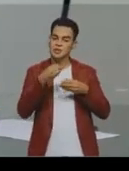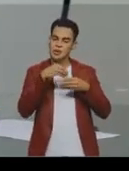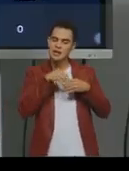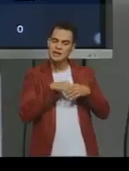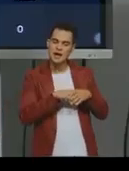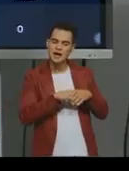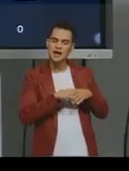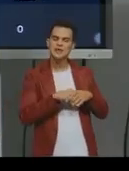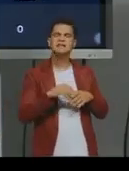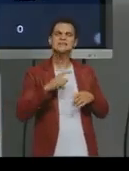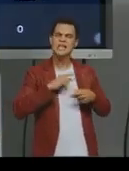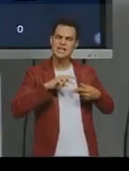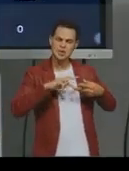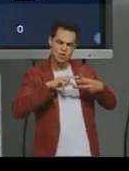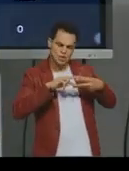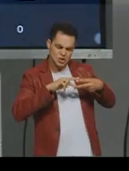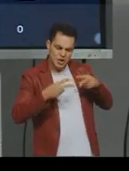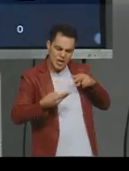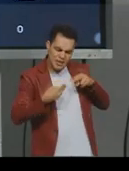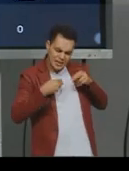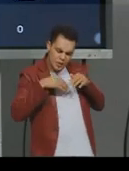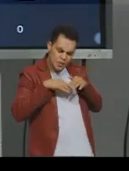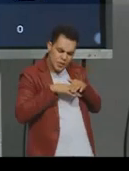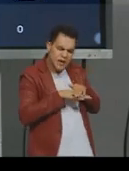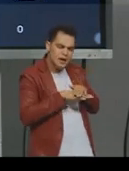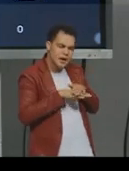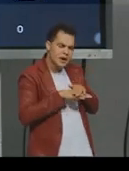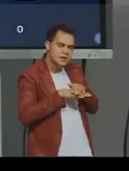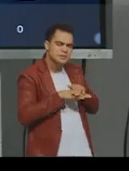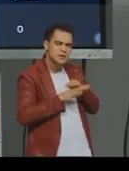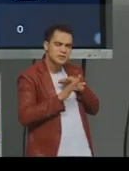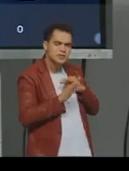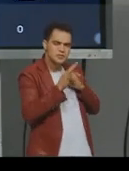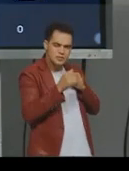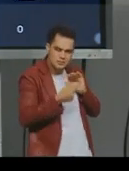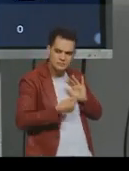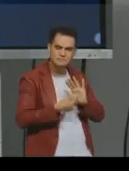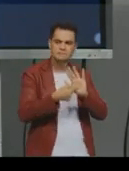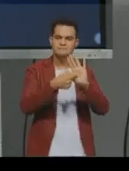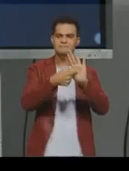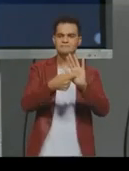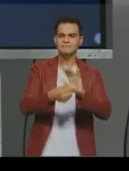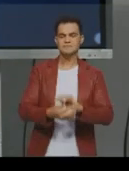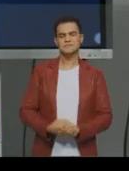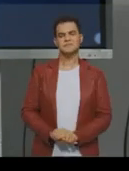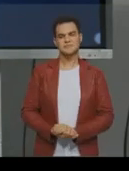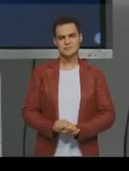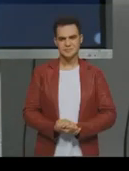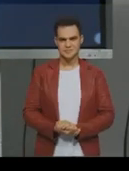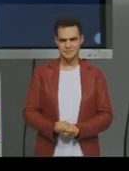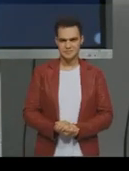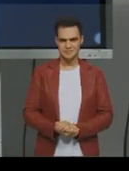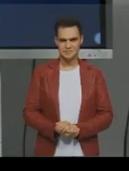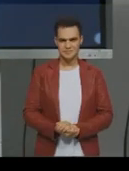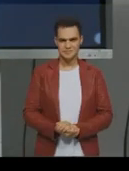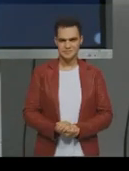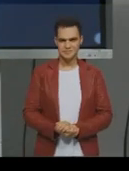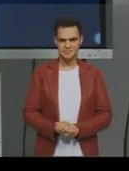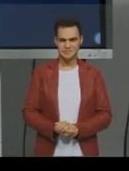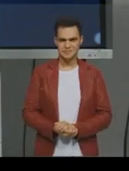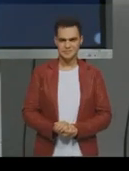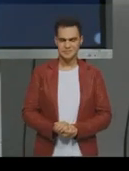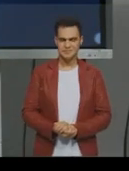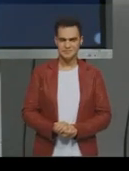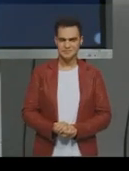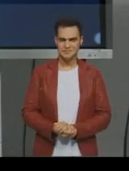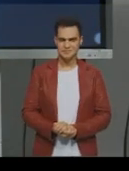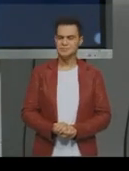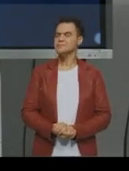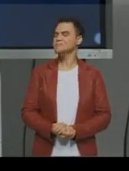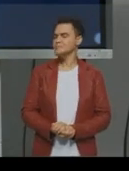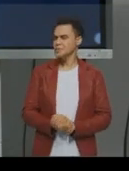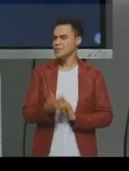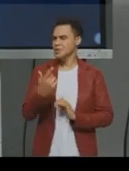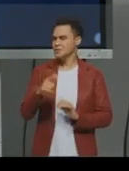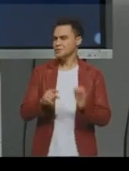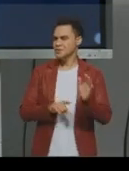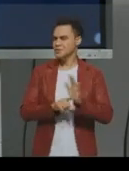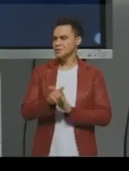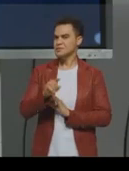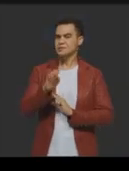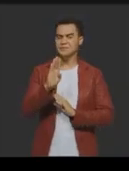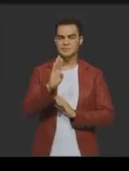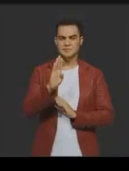ali no genes, o gene está guardadinho ali. Está lá no gene. Ok, vamos para a próxima. Nossa próxima dúvida agora é para a biologia. Por que